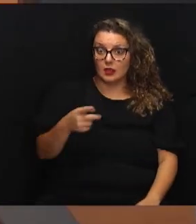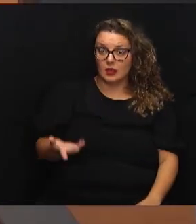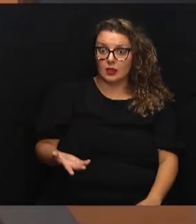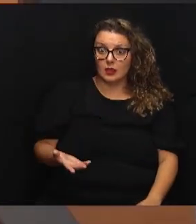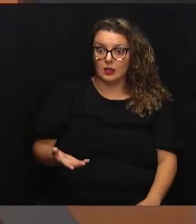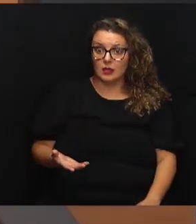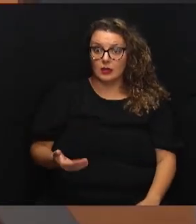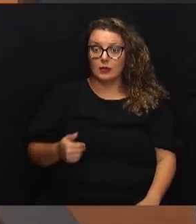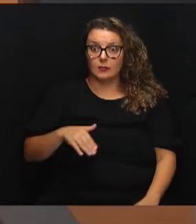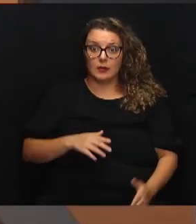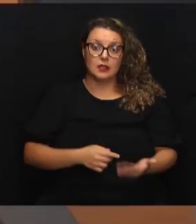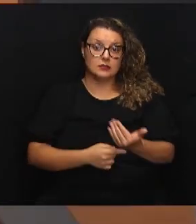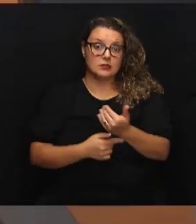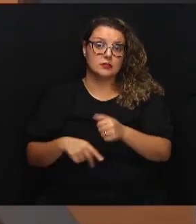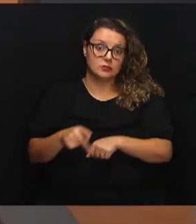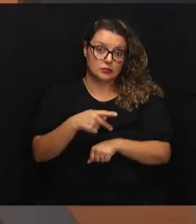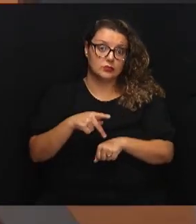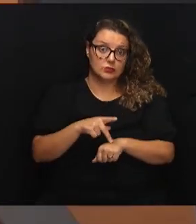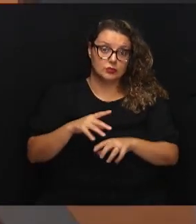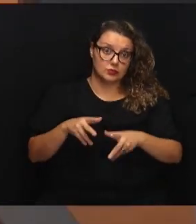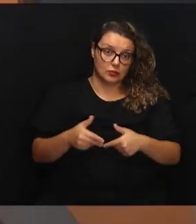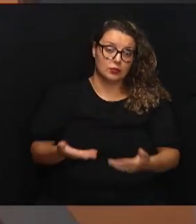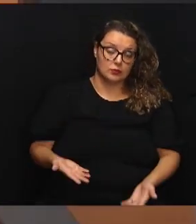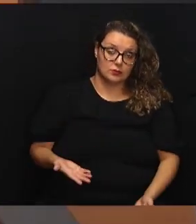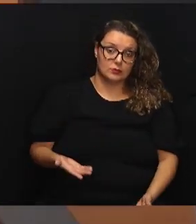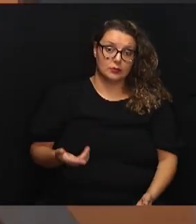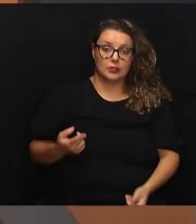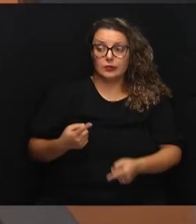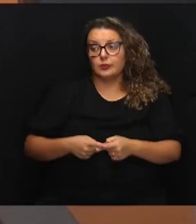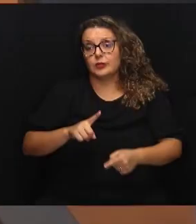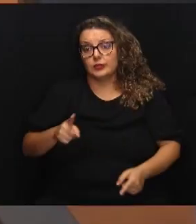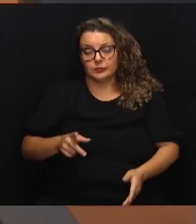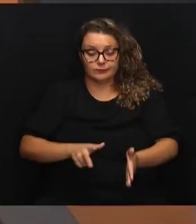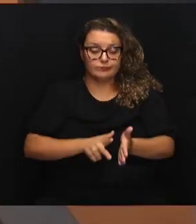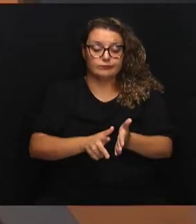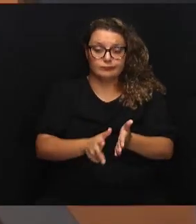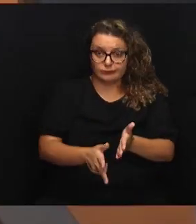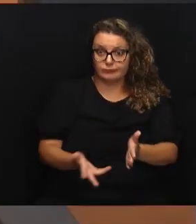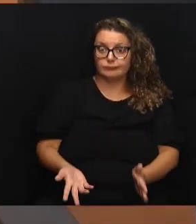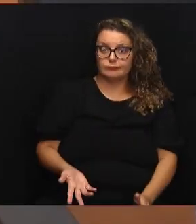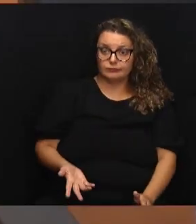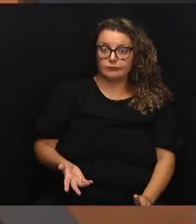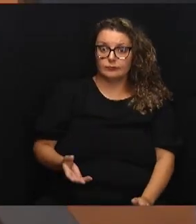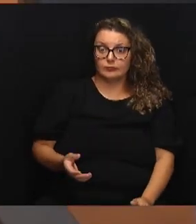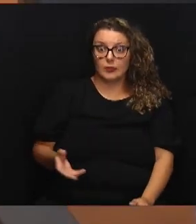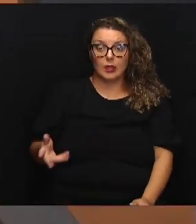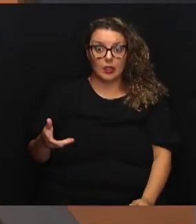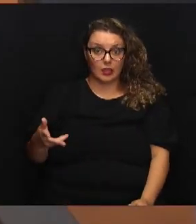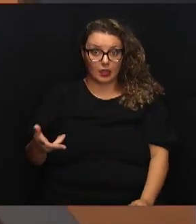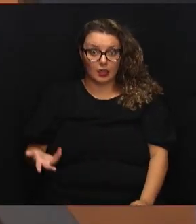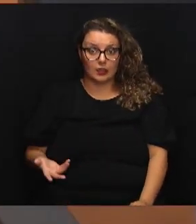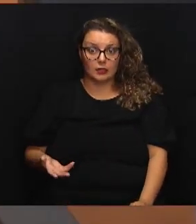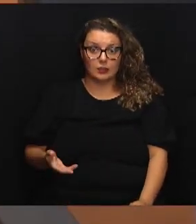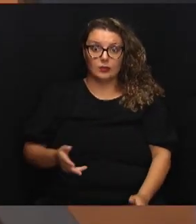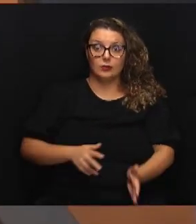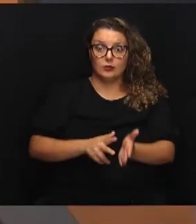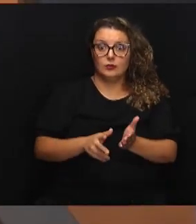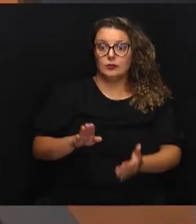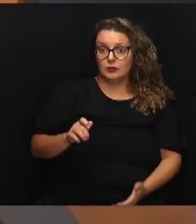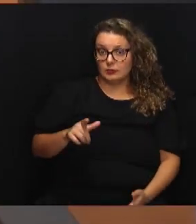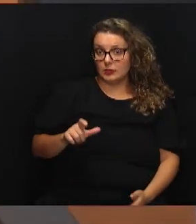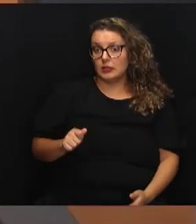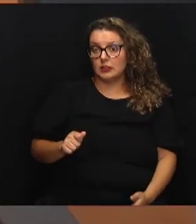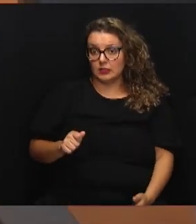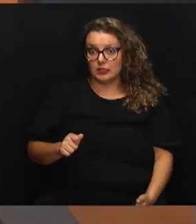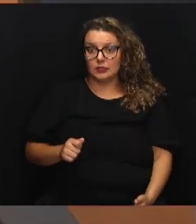mais tecnológica do país. E por que não, né? Um trem super rápido, né? Um trem bala aí, de